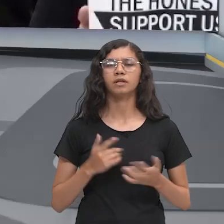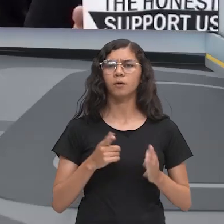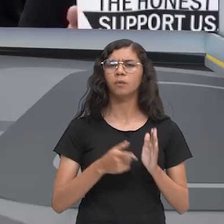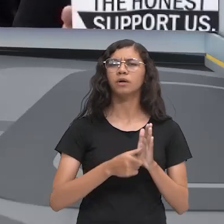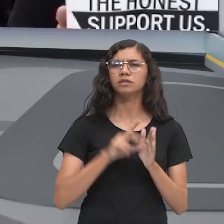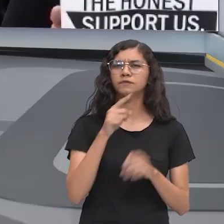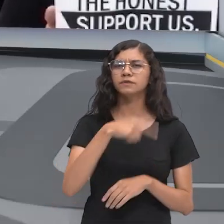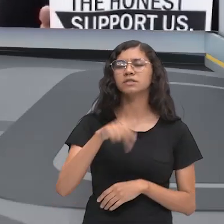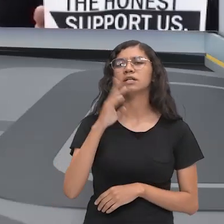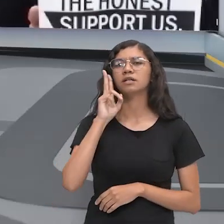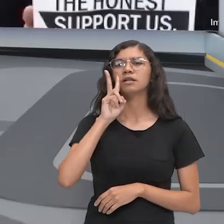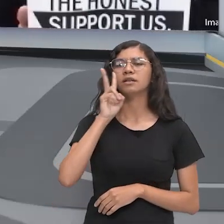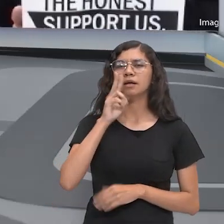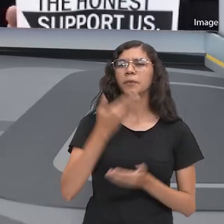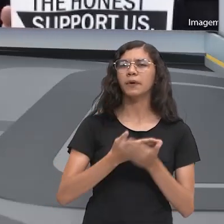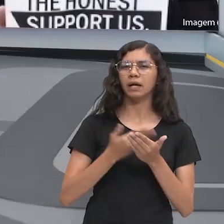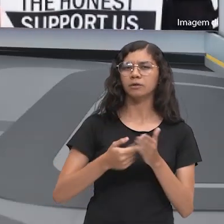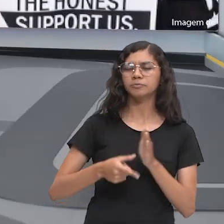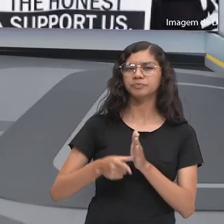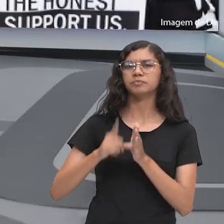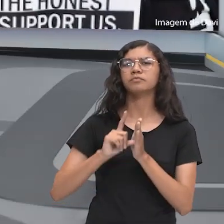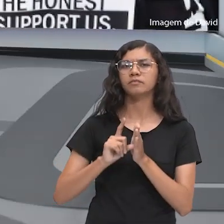anteriores, ele fazia o quê?